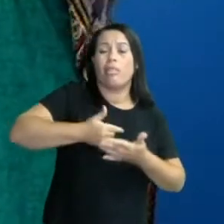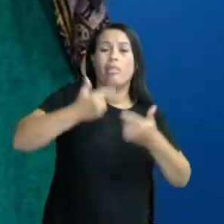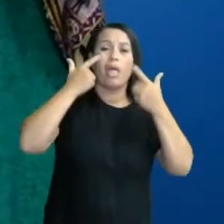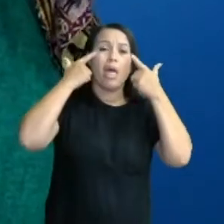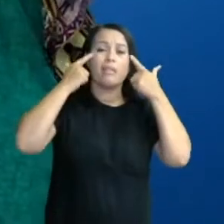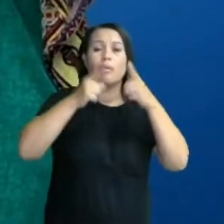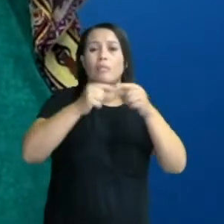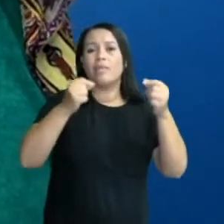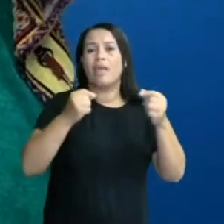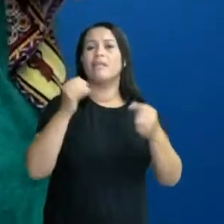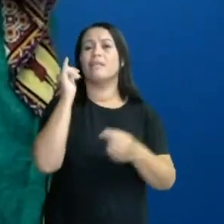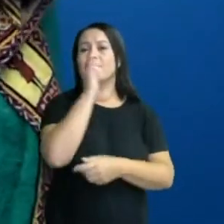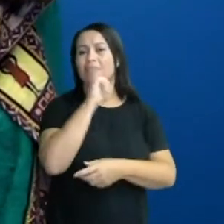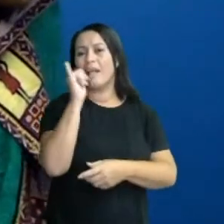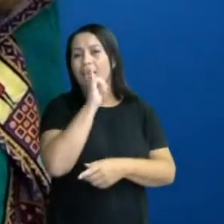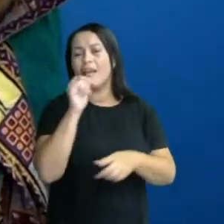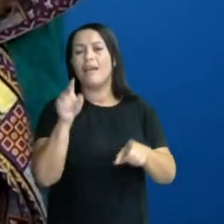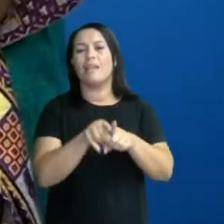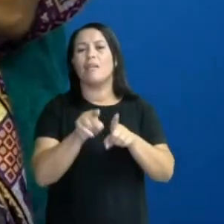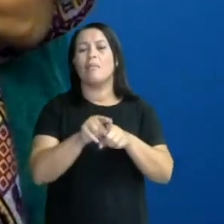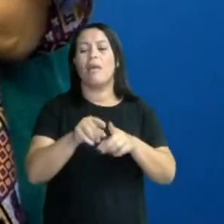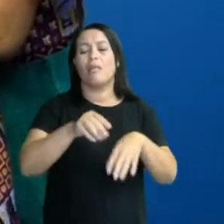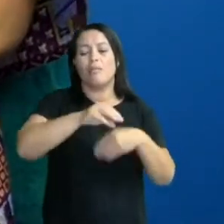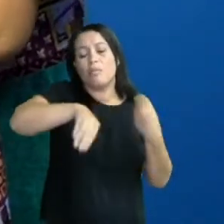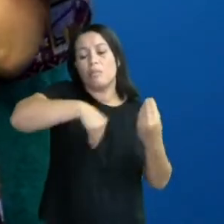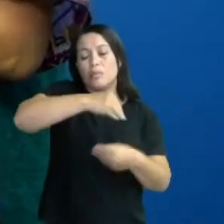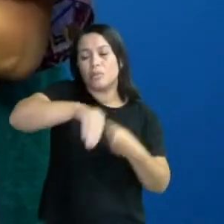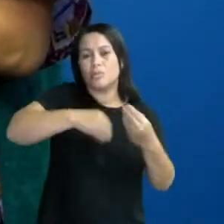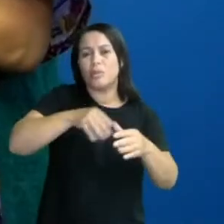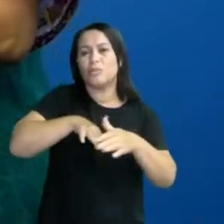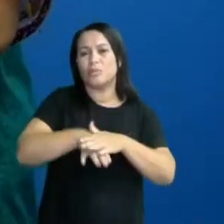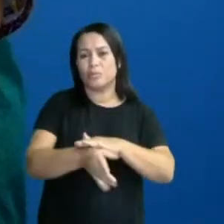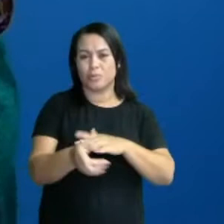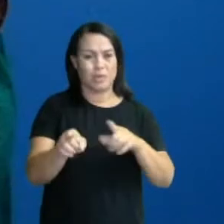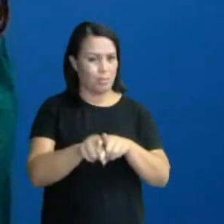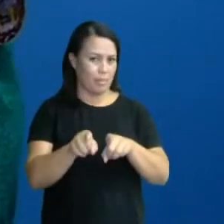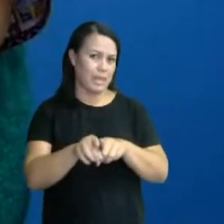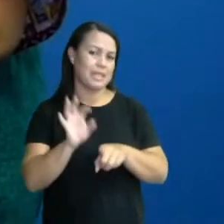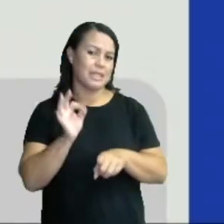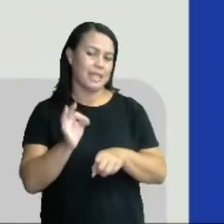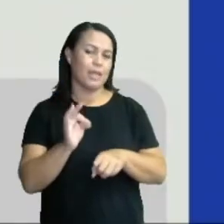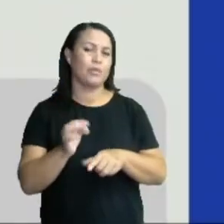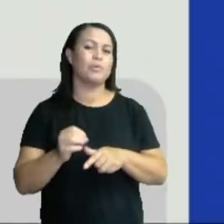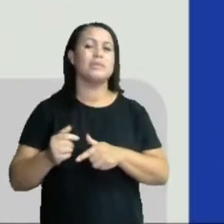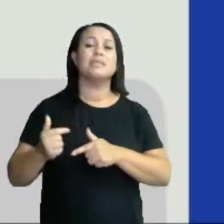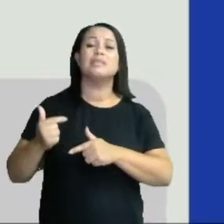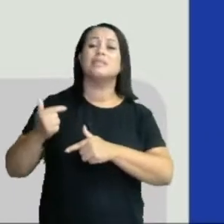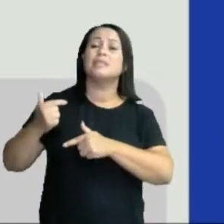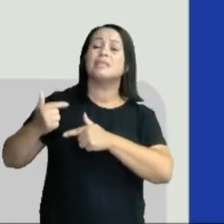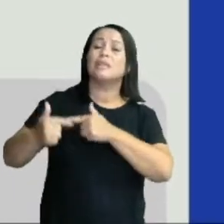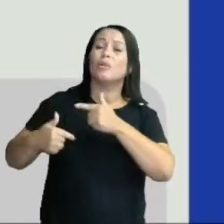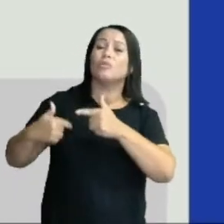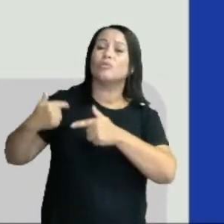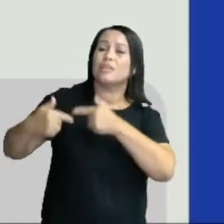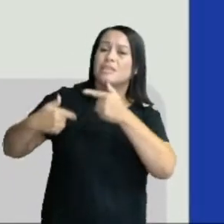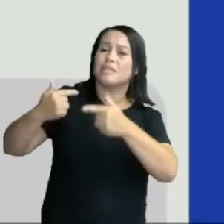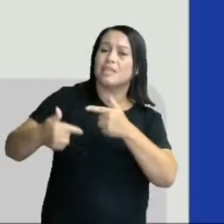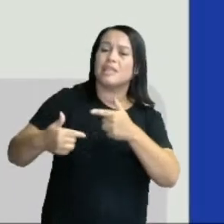enfim, foi se misturando, tá certo? Esses temperos, esses costumes. Descendentes de todos